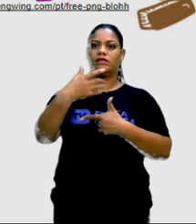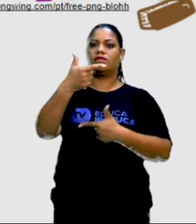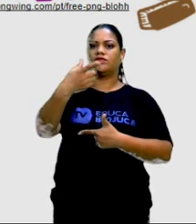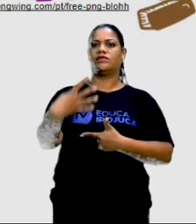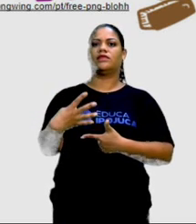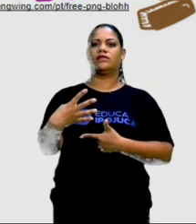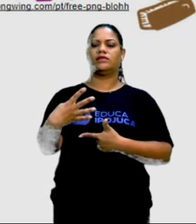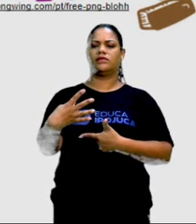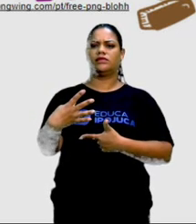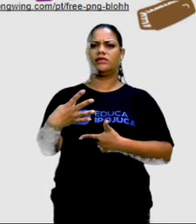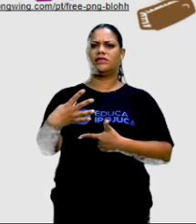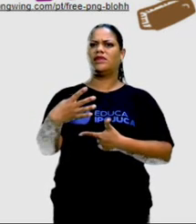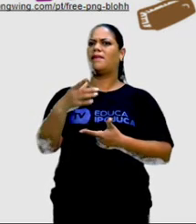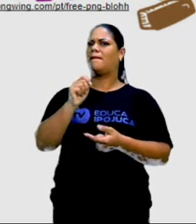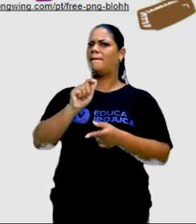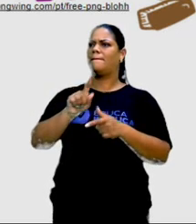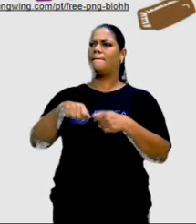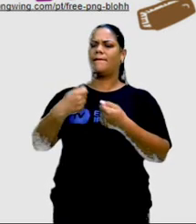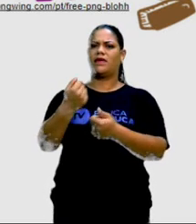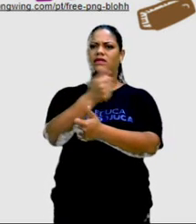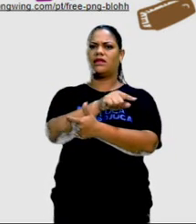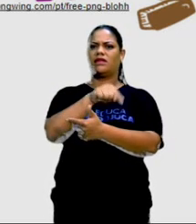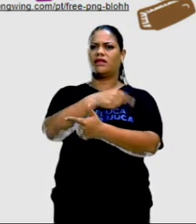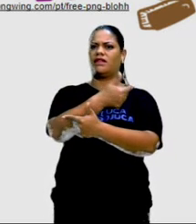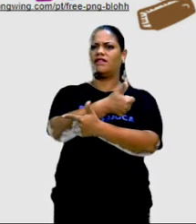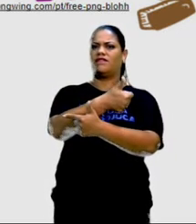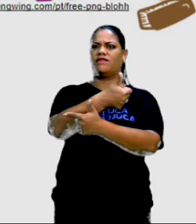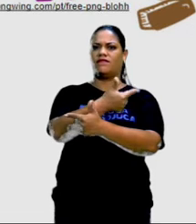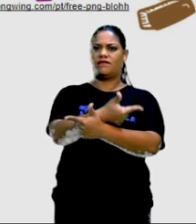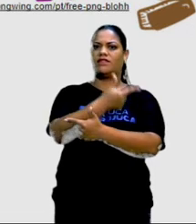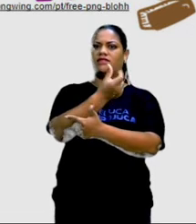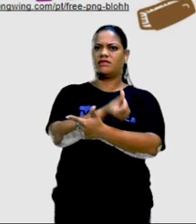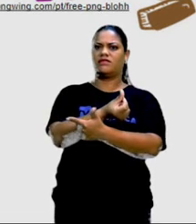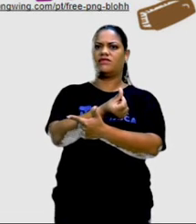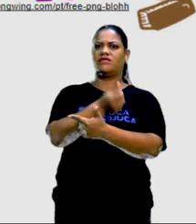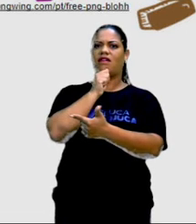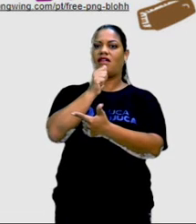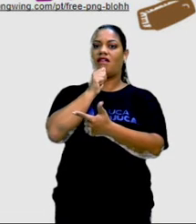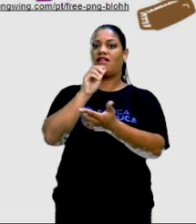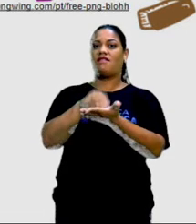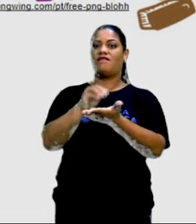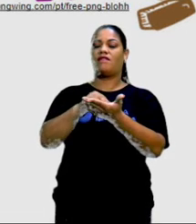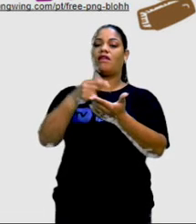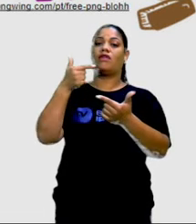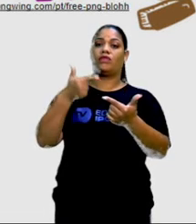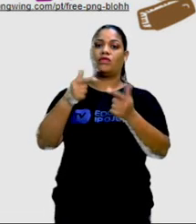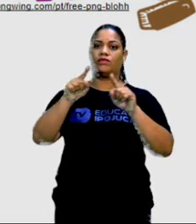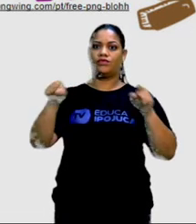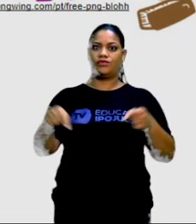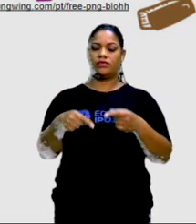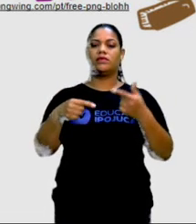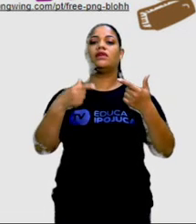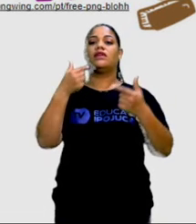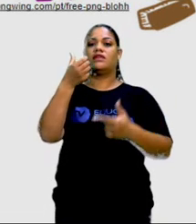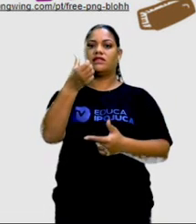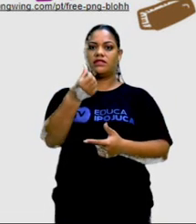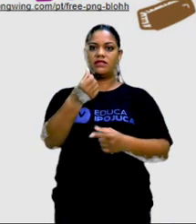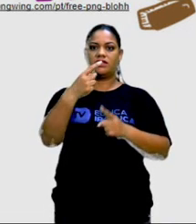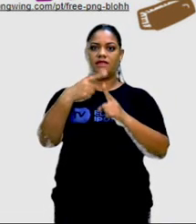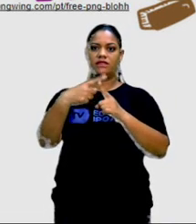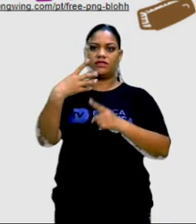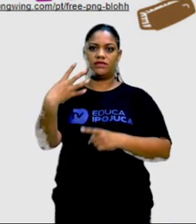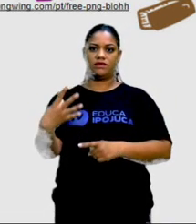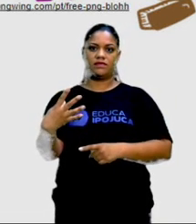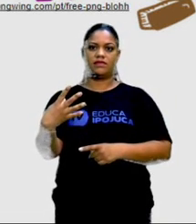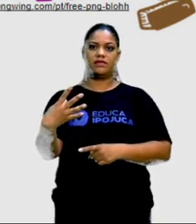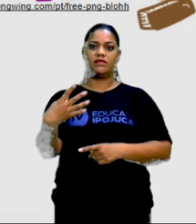24. Opa, mas eu tenho 26. Para 26, resta 2. Aí você vai multiplicar 6 vezes